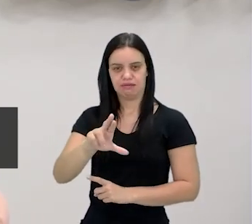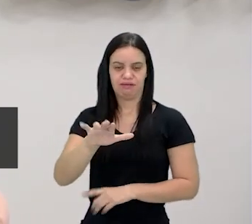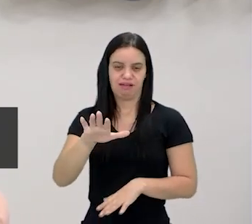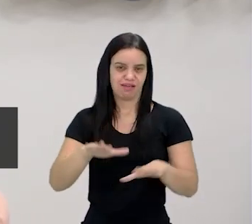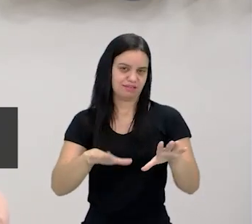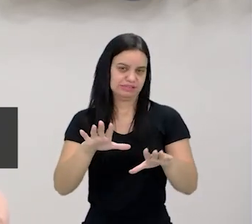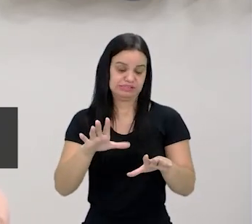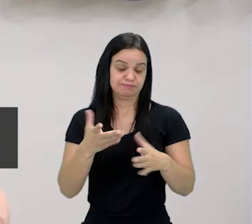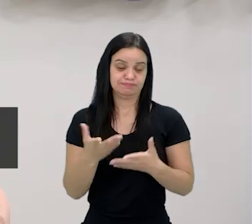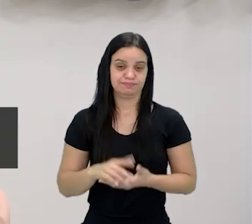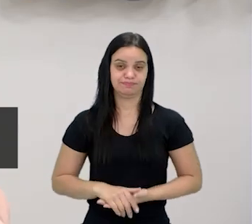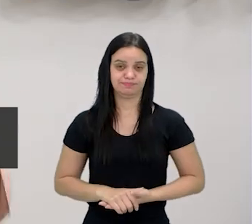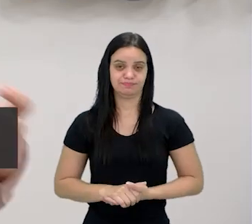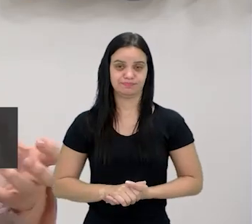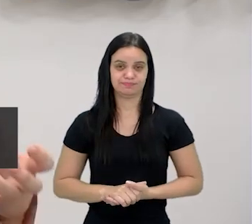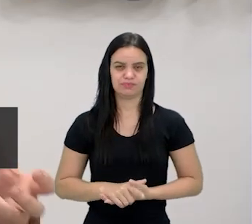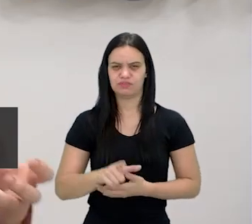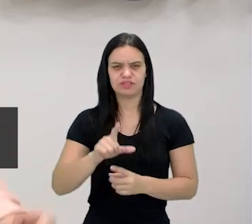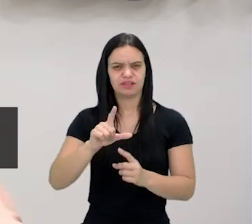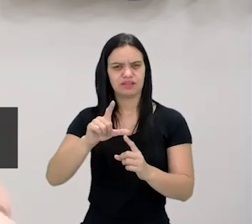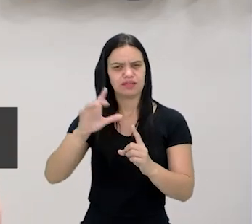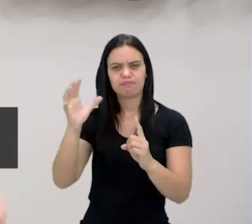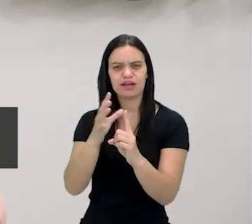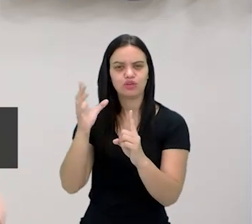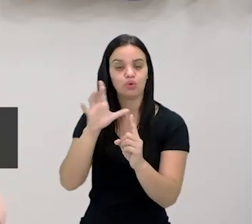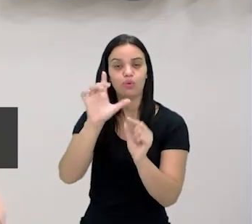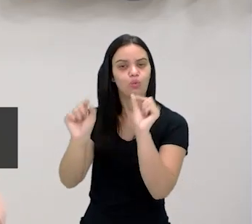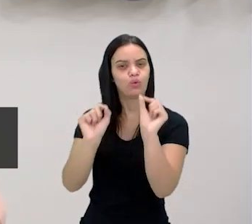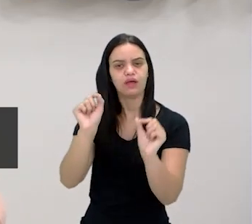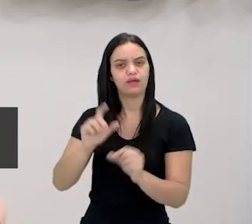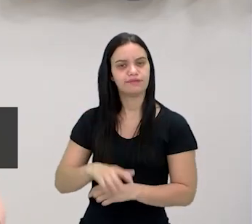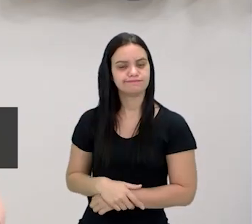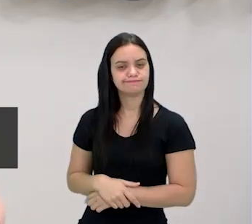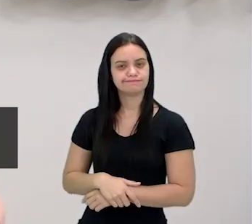bastante linear. E o que te impactou, assim?